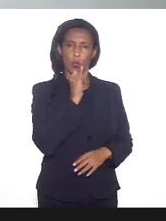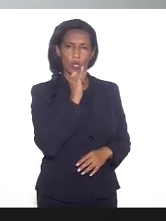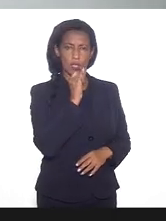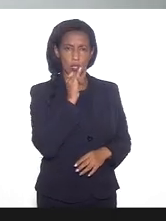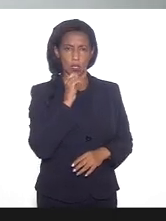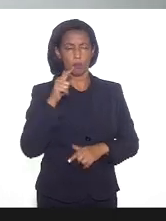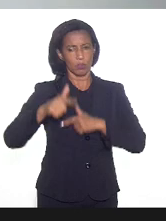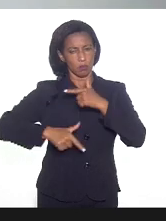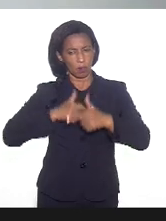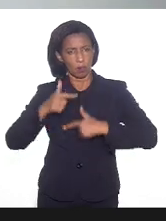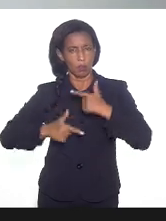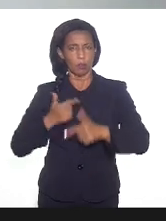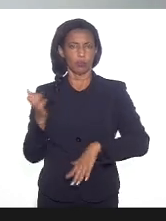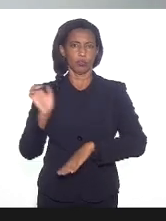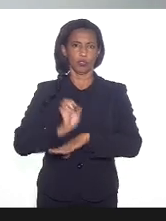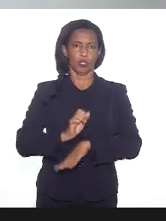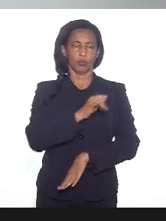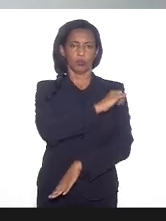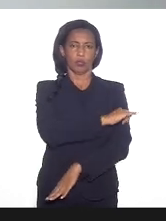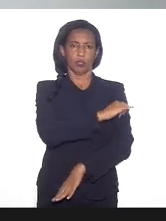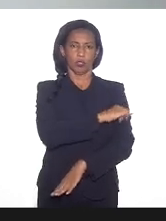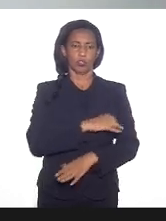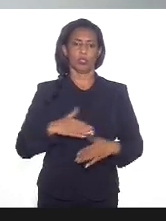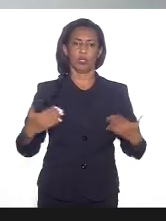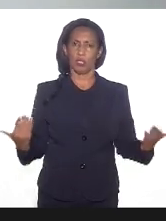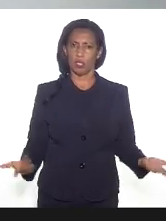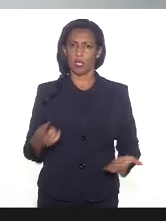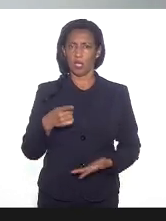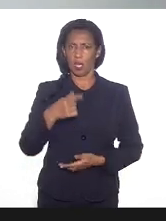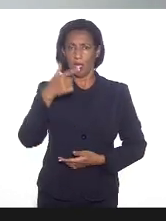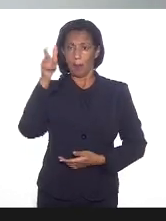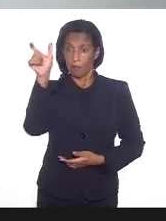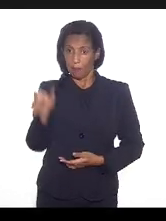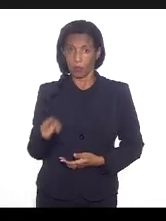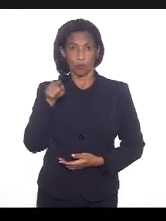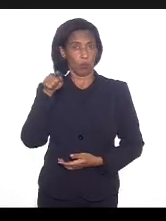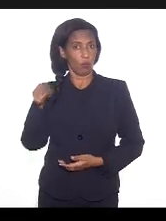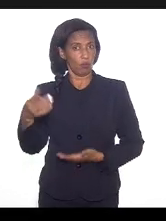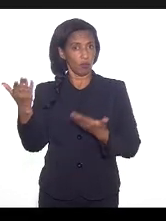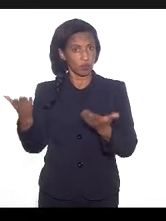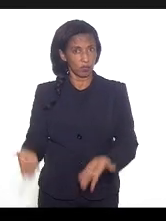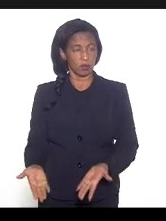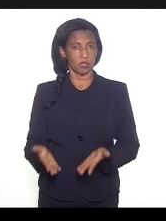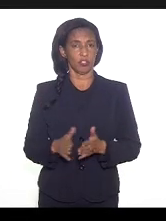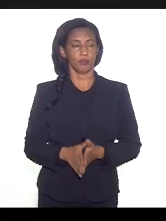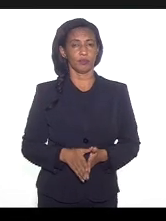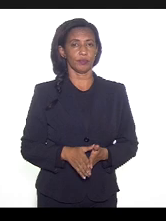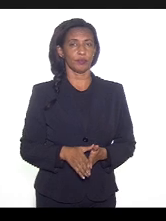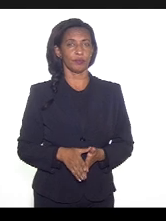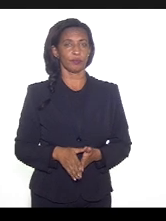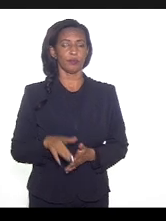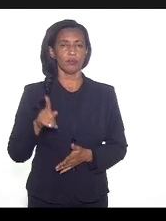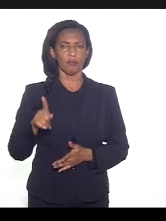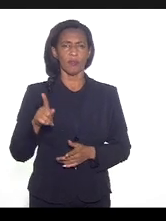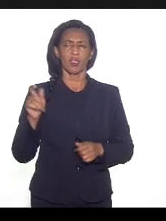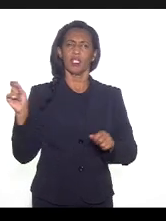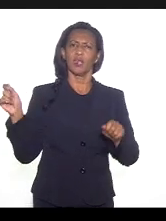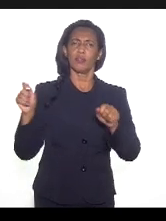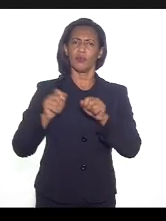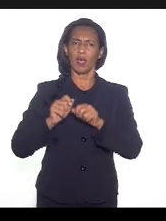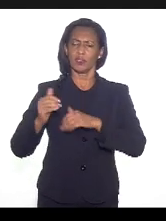os servidores do Estado do Rio de Janeiro, e é gente como vocês, né, que constroem,